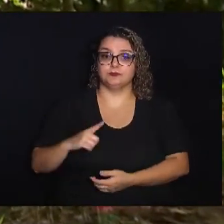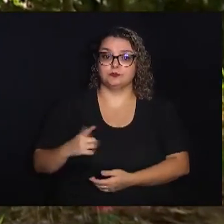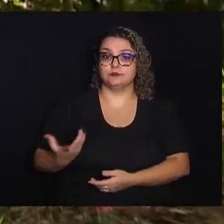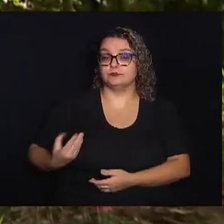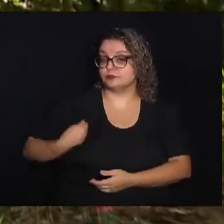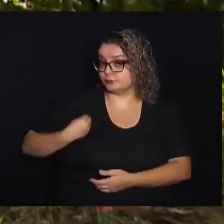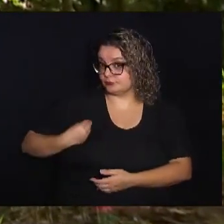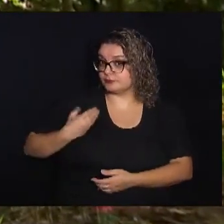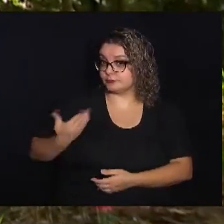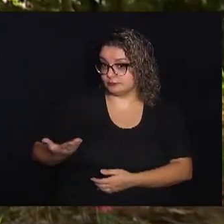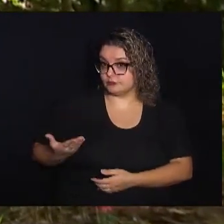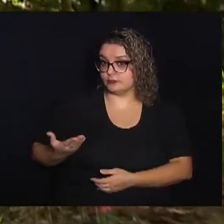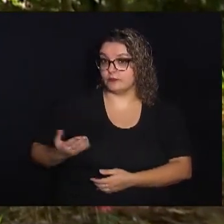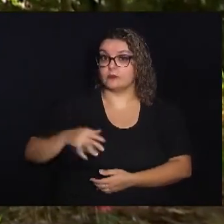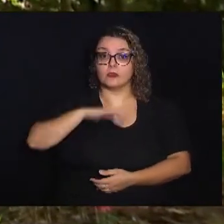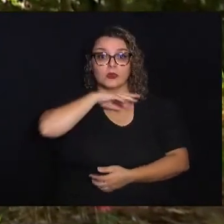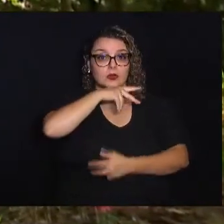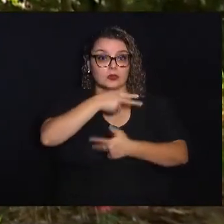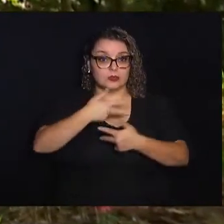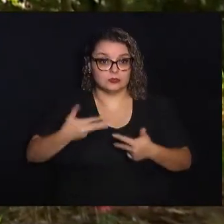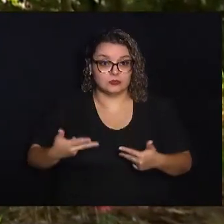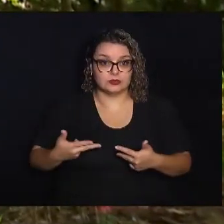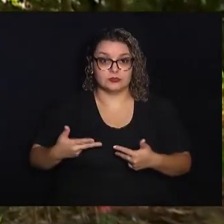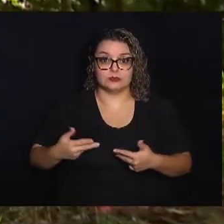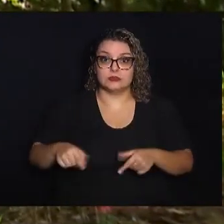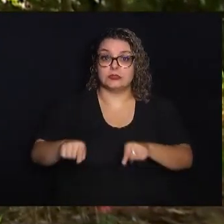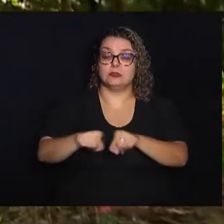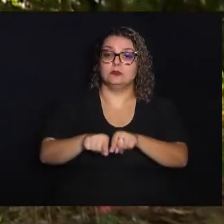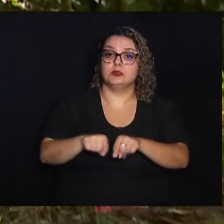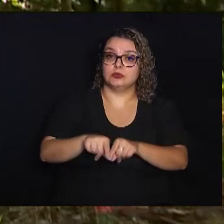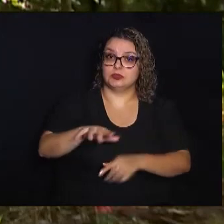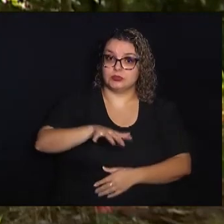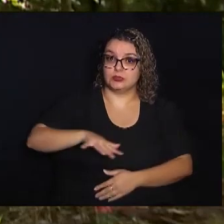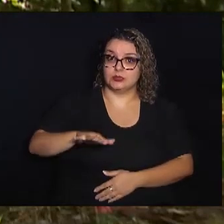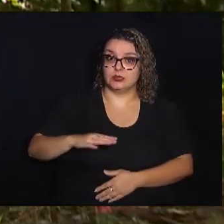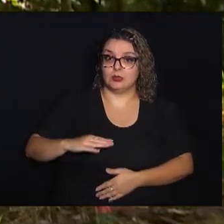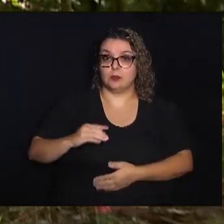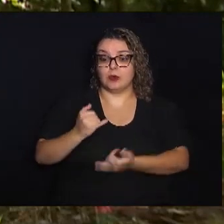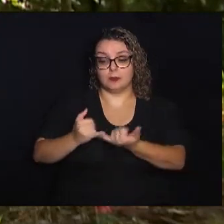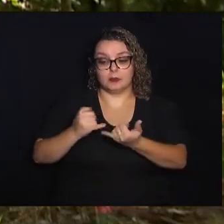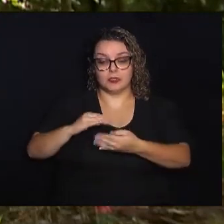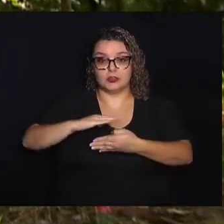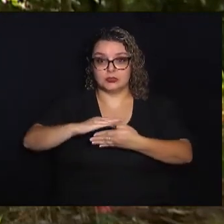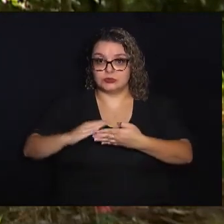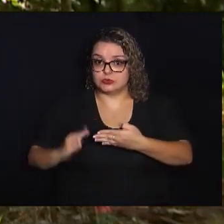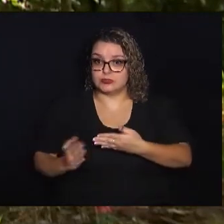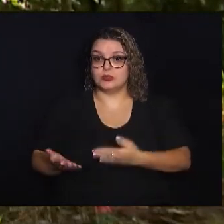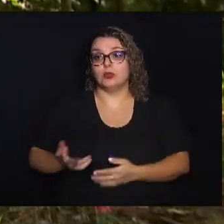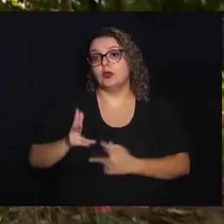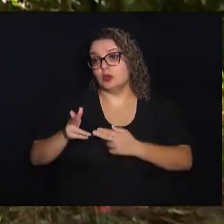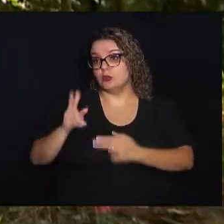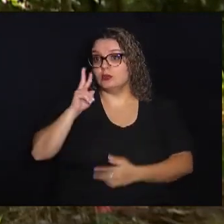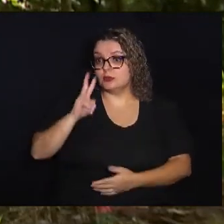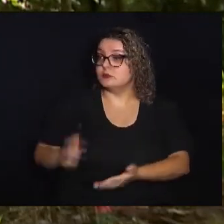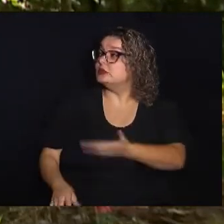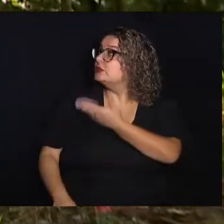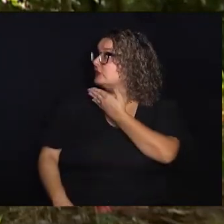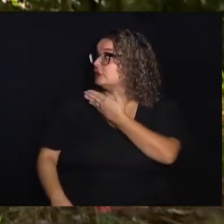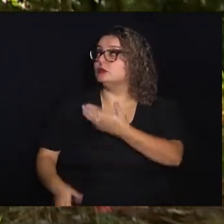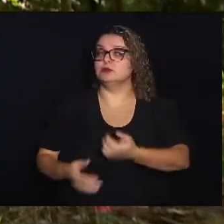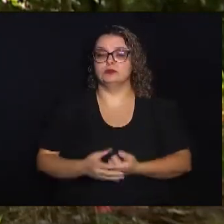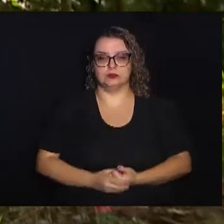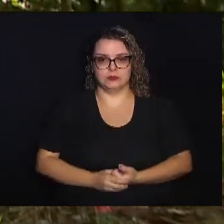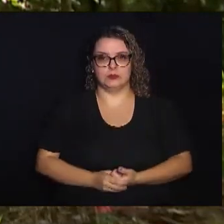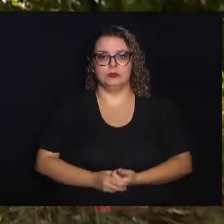né, de animais, porque a gente está também numa parte que tem fragmentos de mata, que como vocês estão podendo ver. Então tem